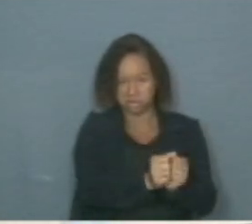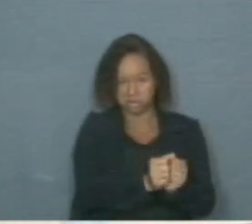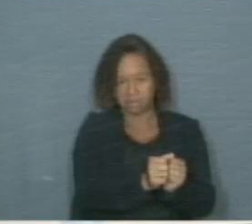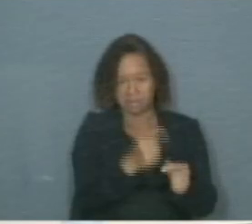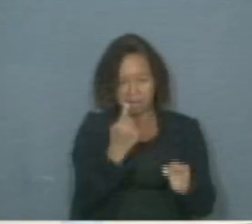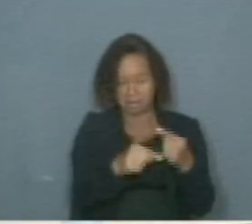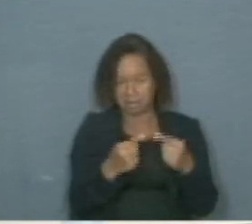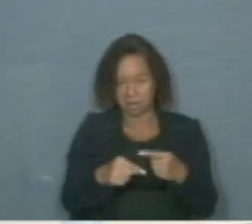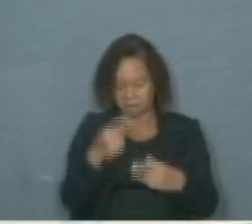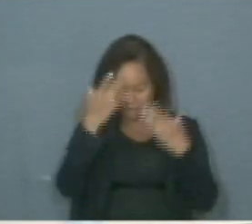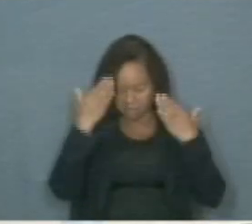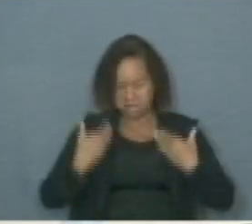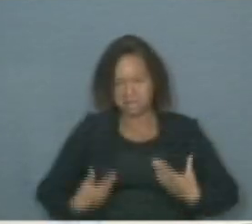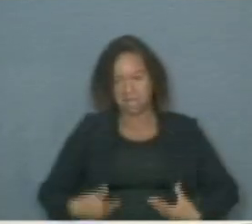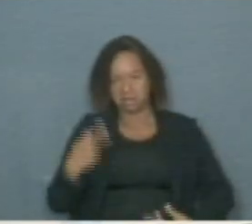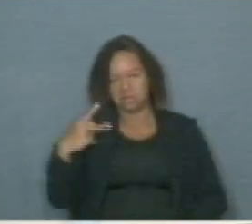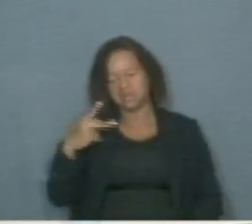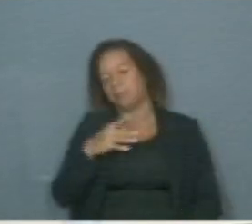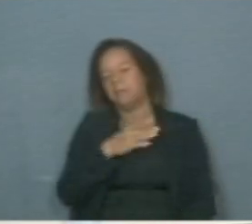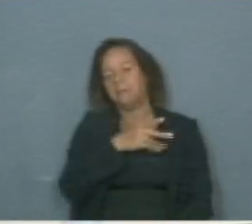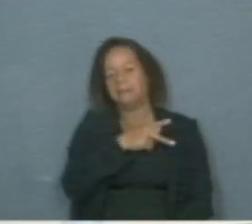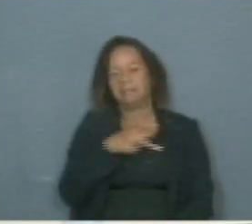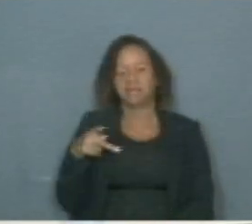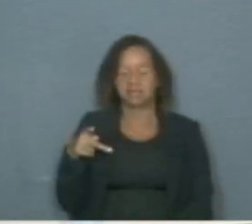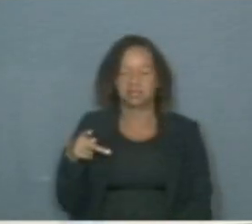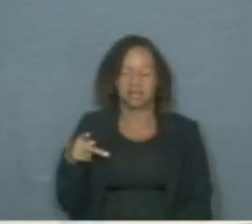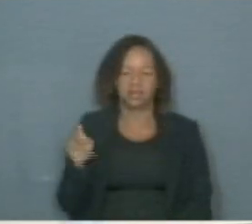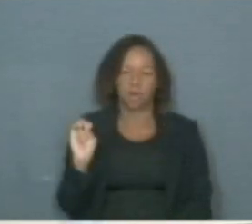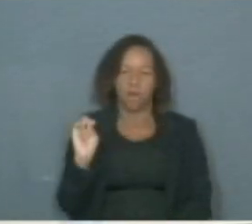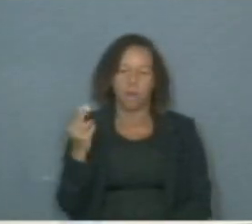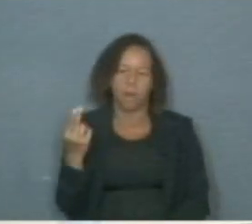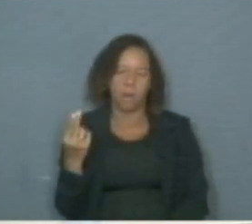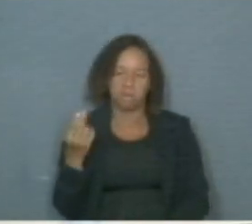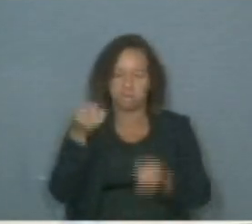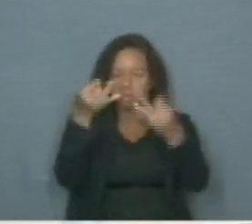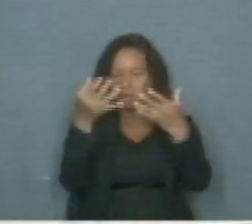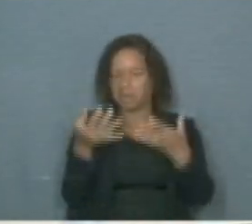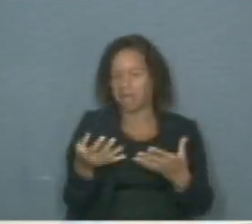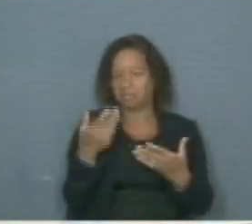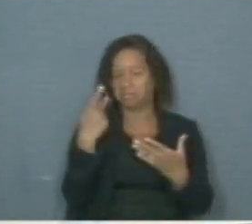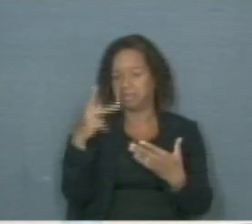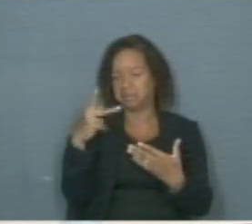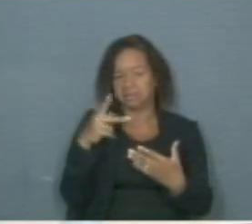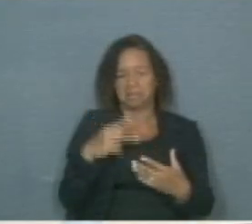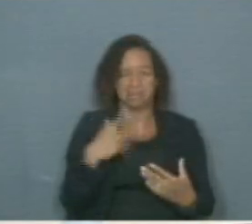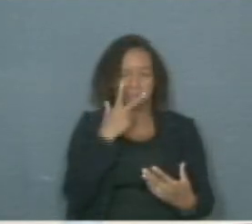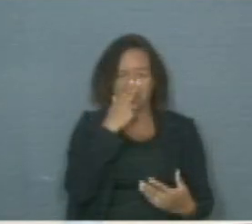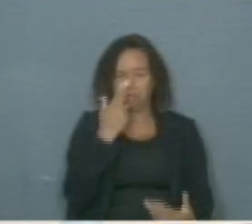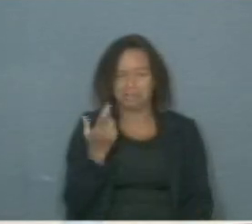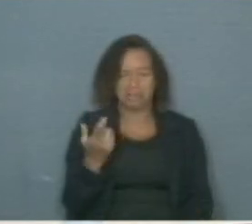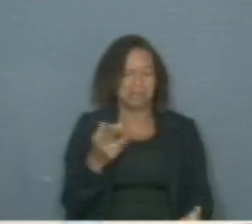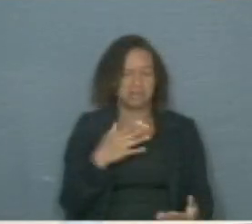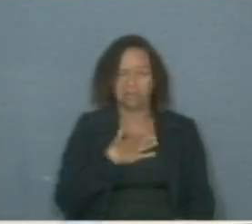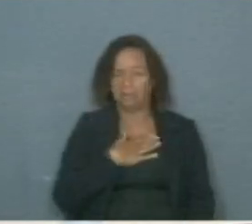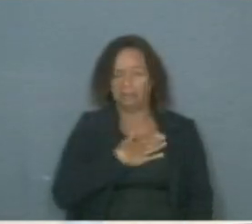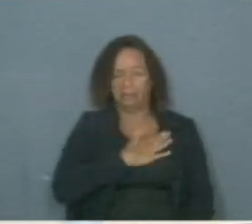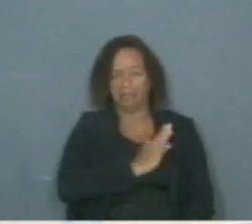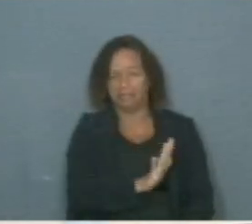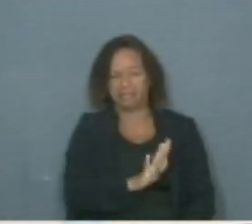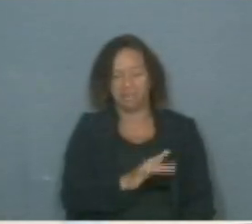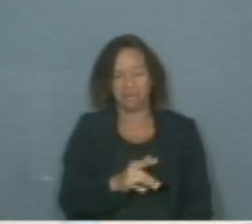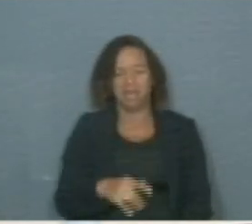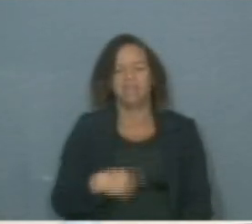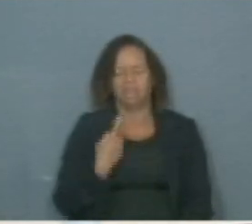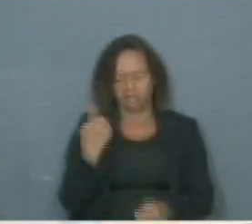senhor não possa usar a camiseta do seu presidente ou discursar para dizer as coisas que para mim são as mais estapafúrdias,